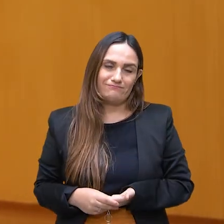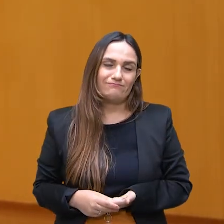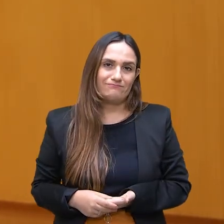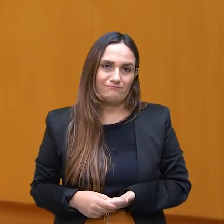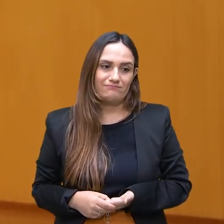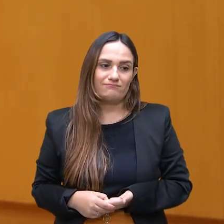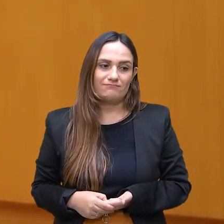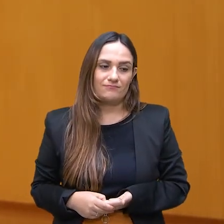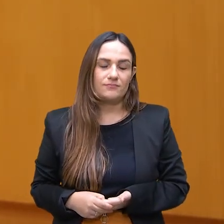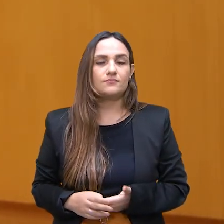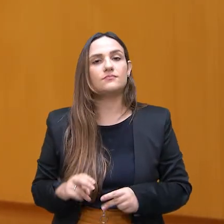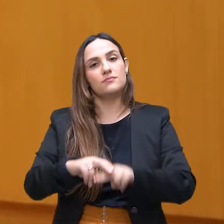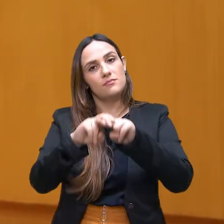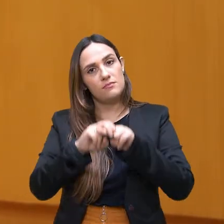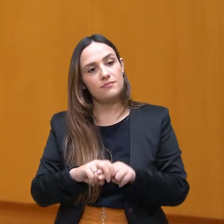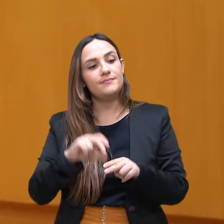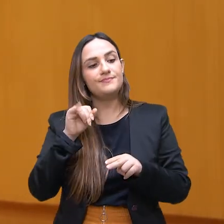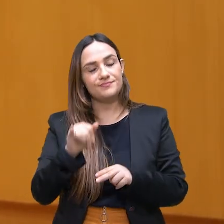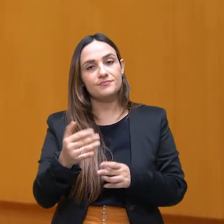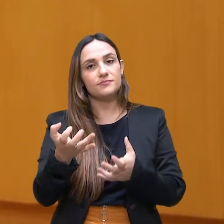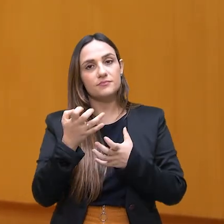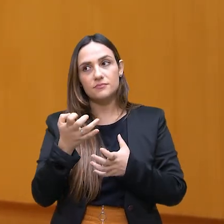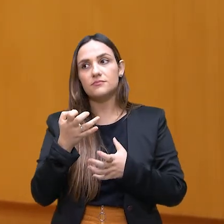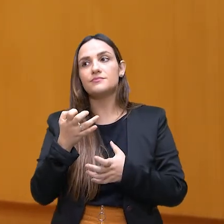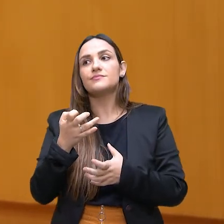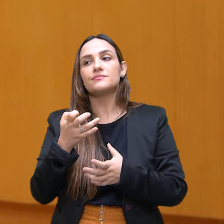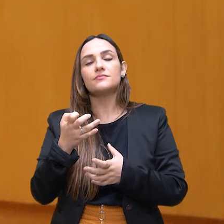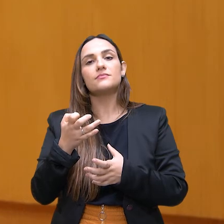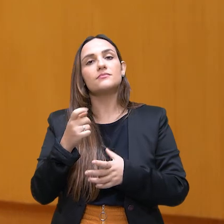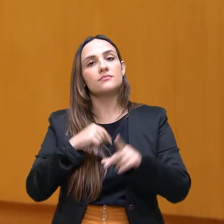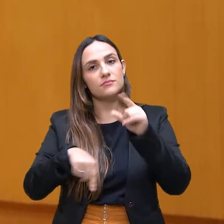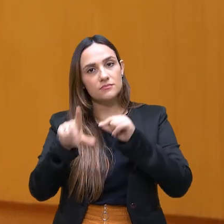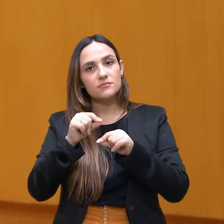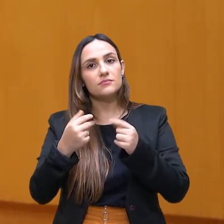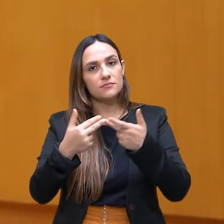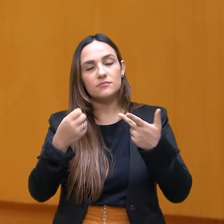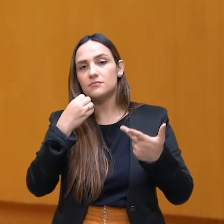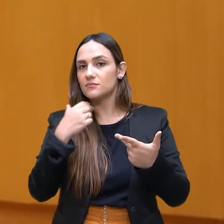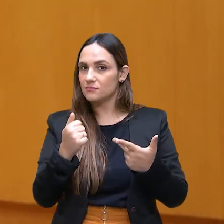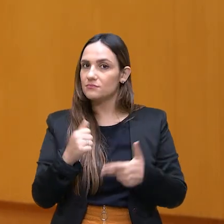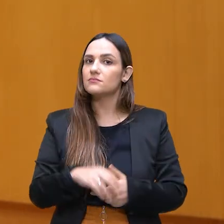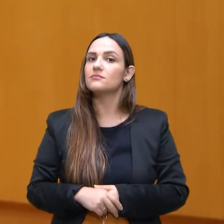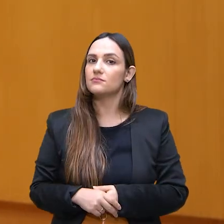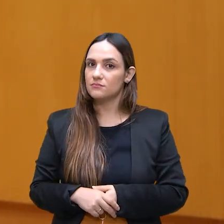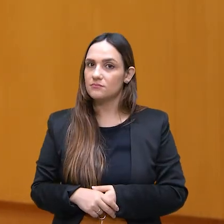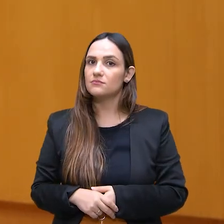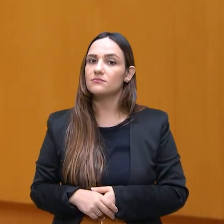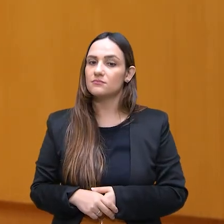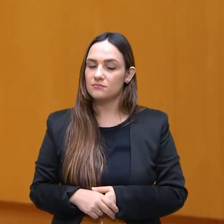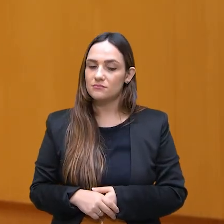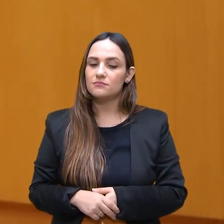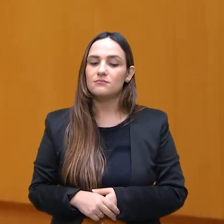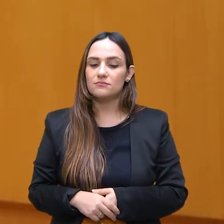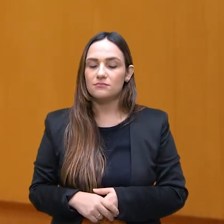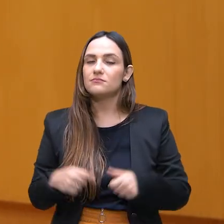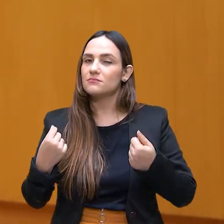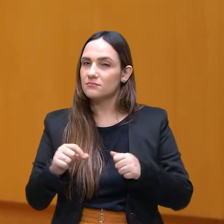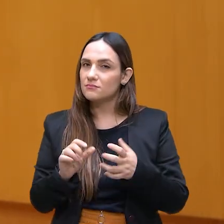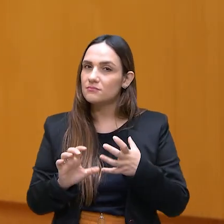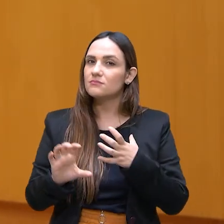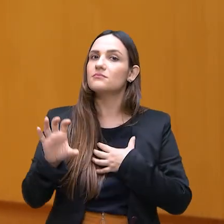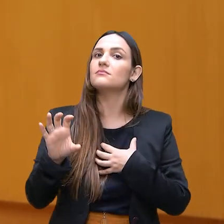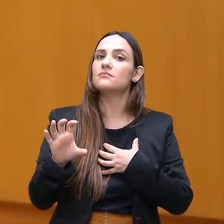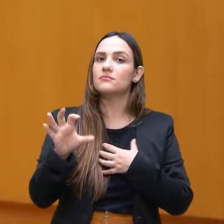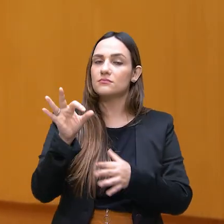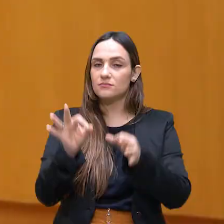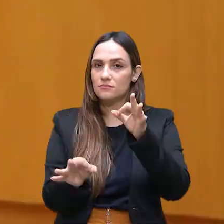para decidir de uma forma que seja benéfica ao coletivo, vai muito, penso, da